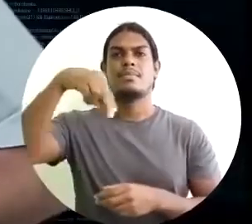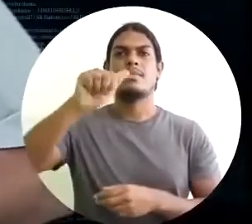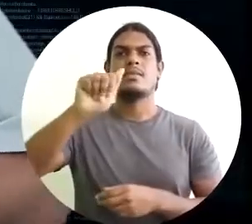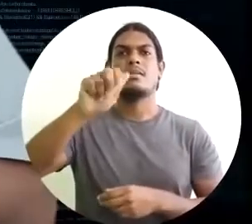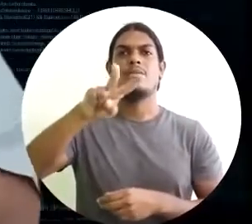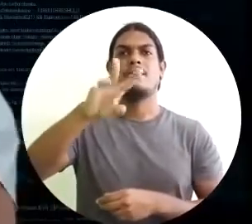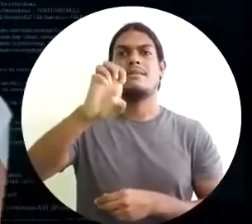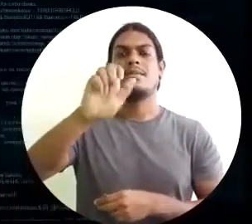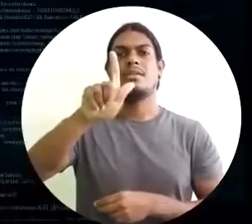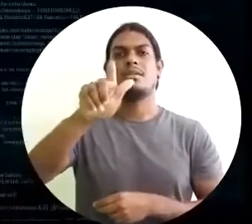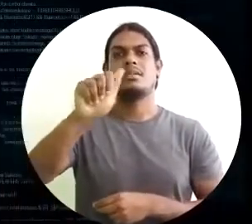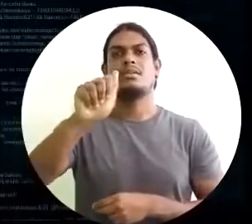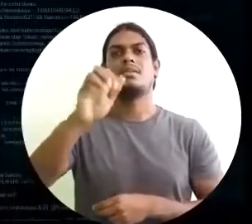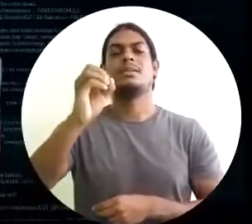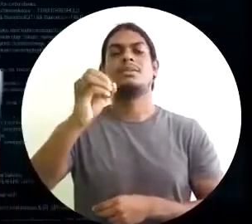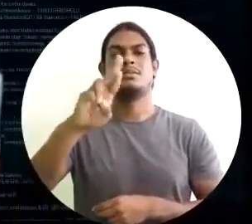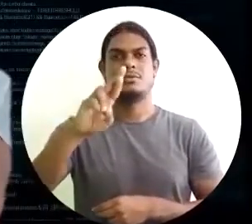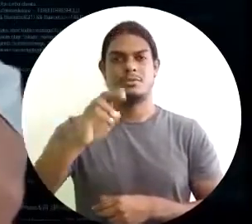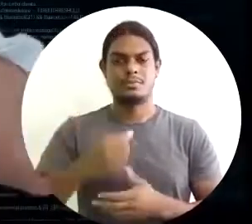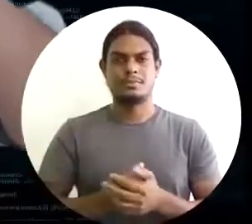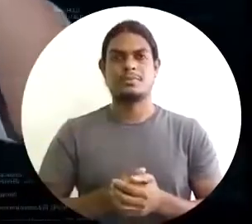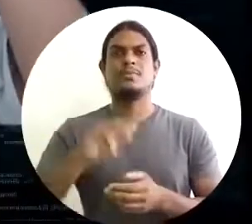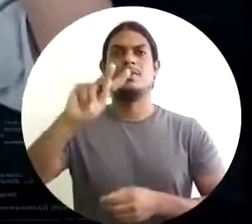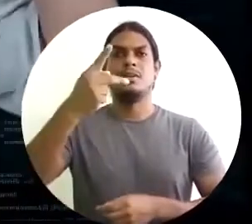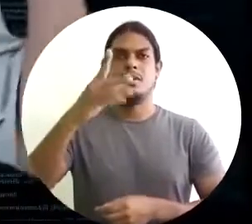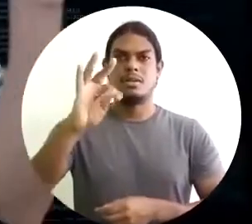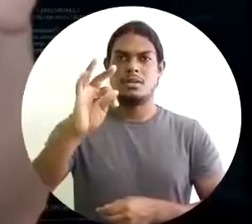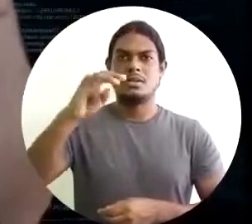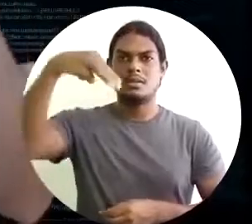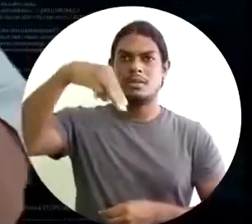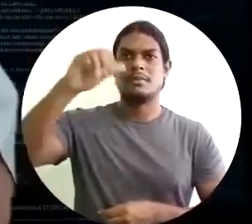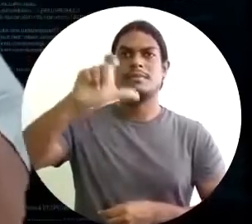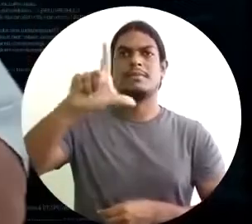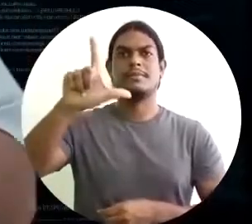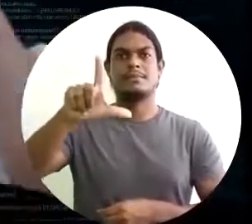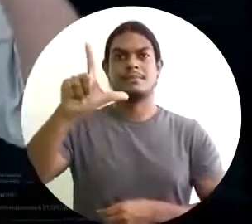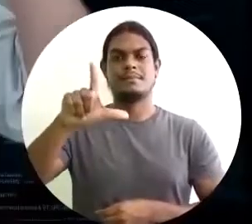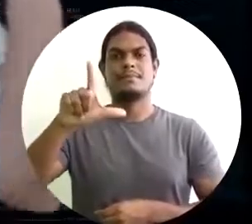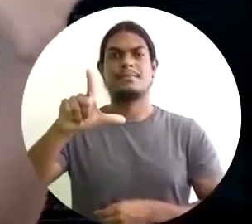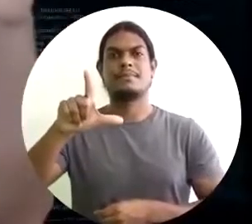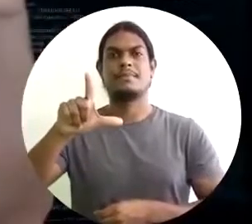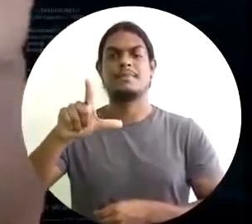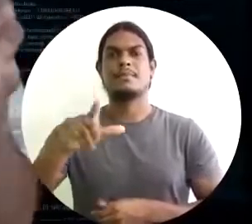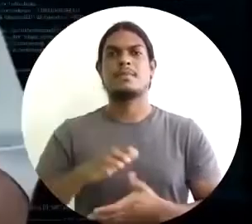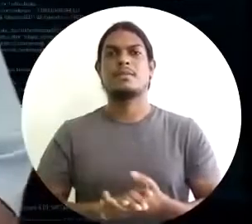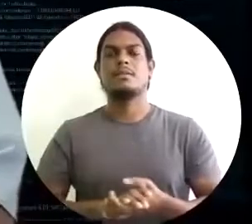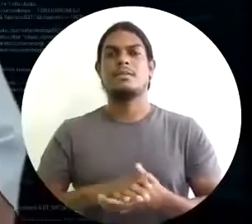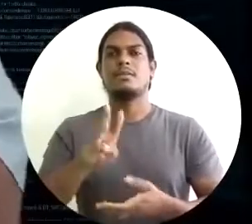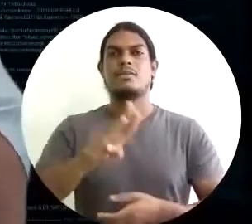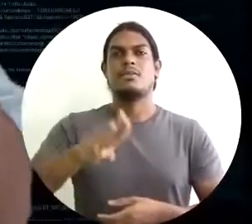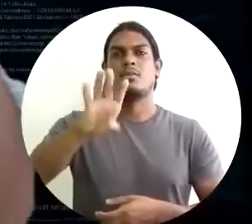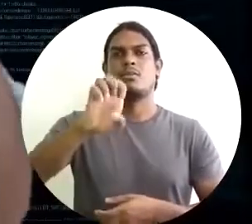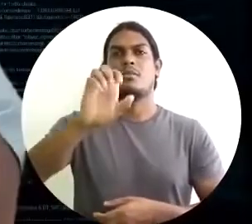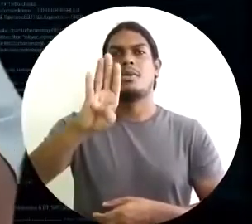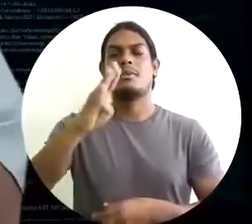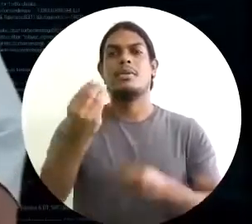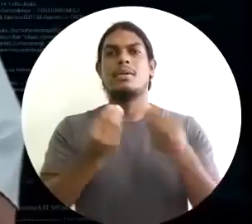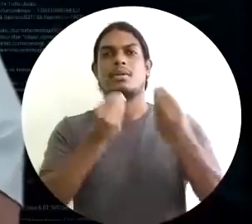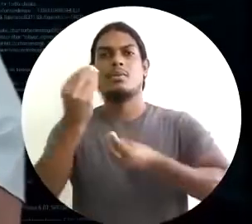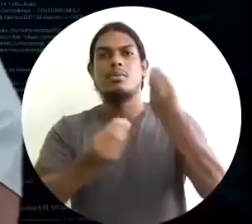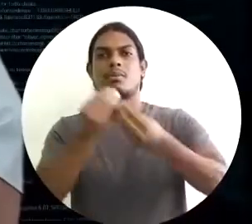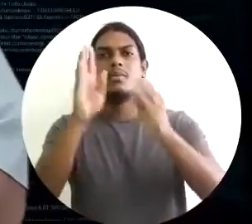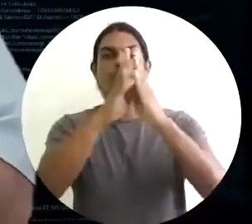curso. O HTML, ele, como eu disse, a internet, a parte web, ela é uma grande biblioteca. E nessa